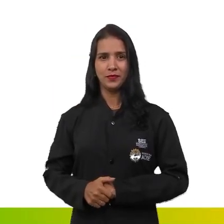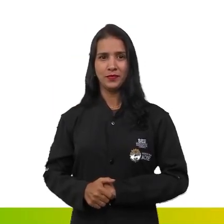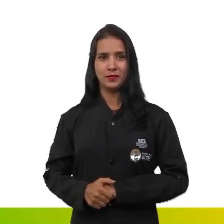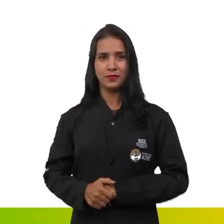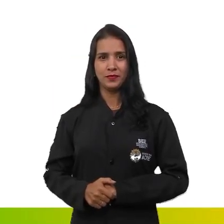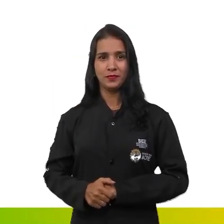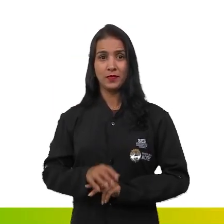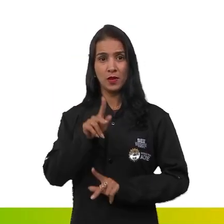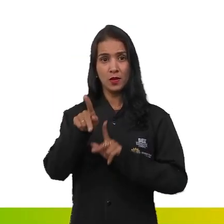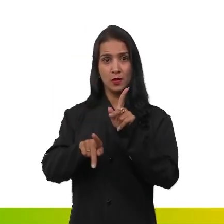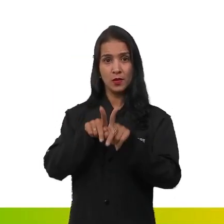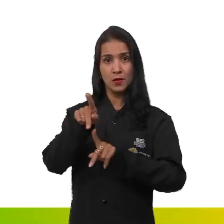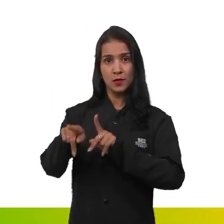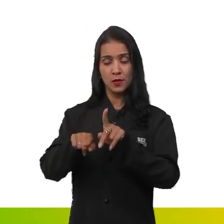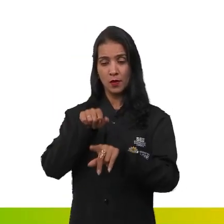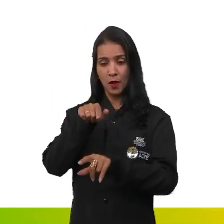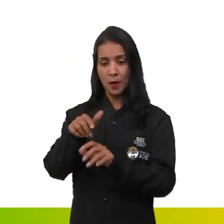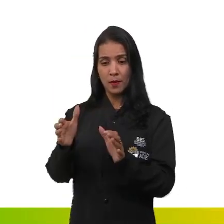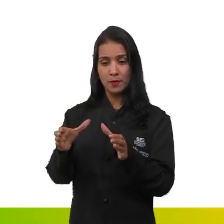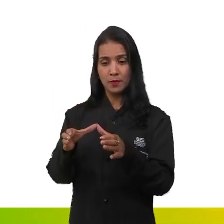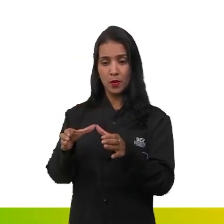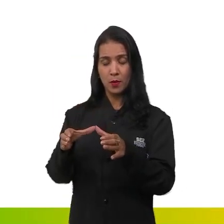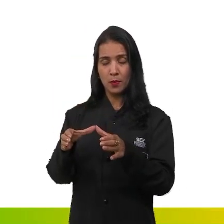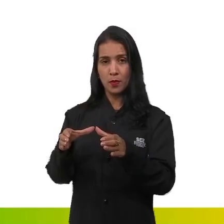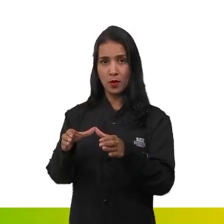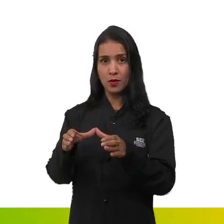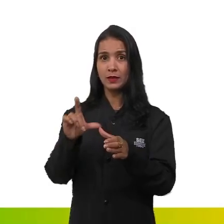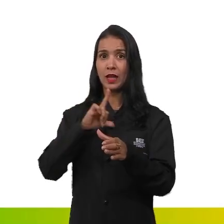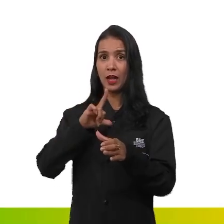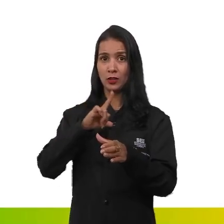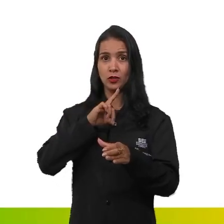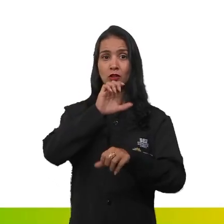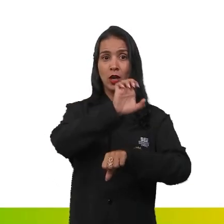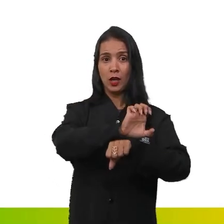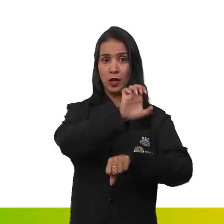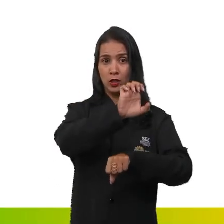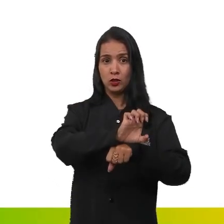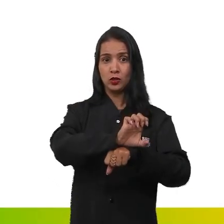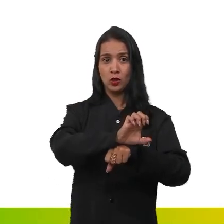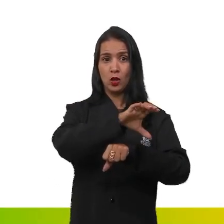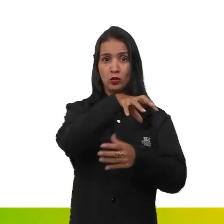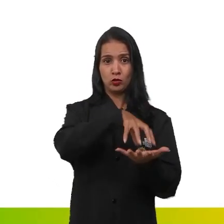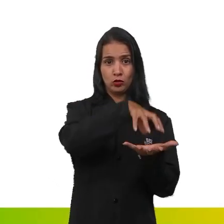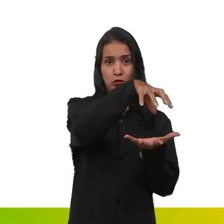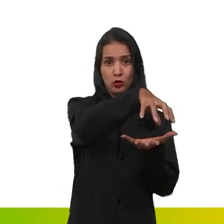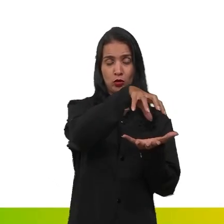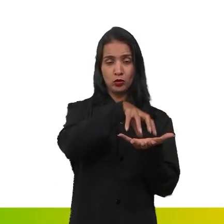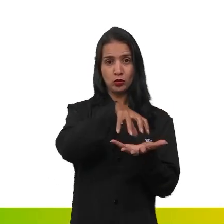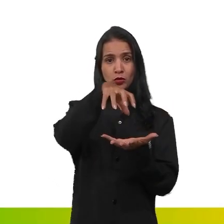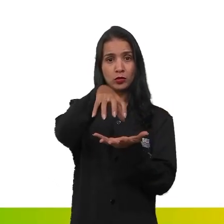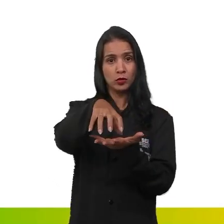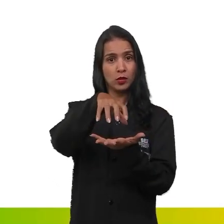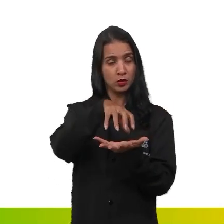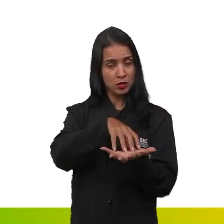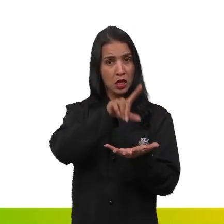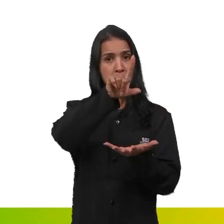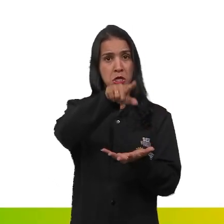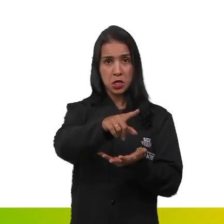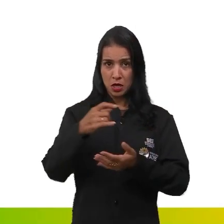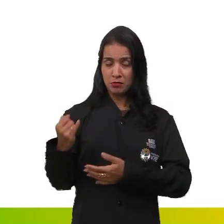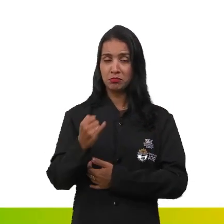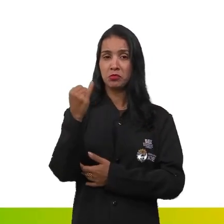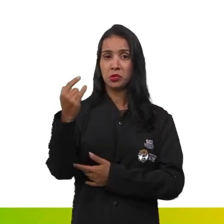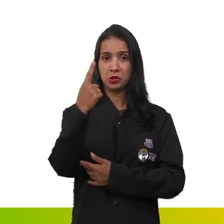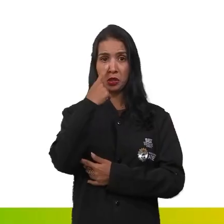A civilização grega, então, tem aí as cidades-estados que são emblemáticas, as duas maiores, inclusive, olha